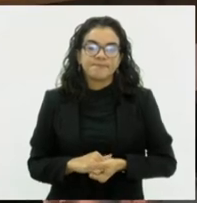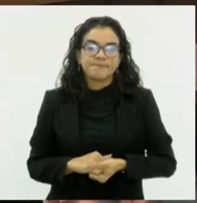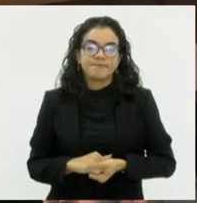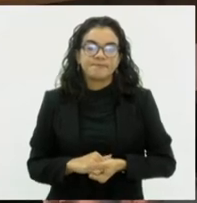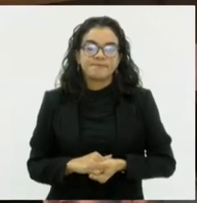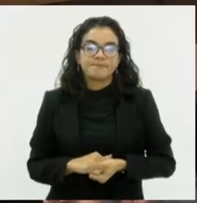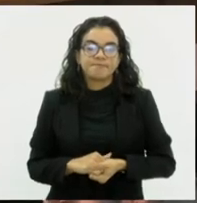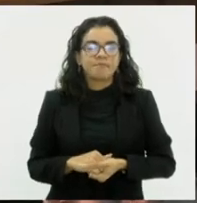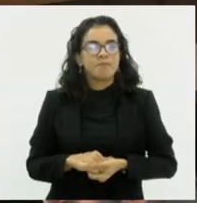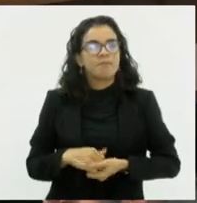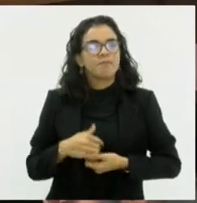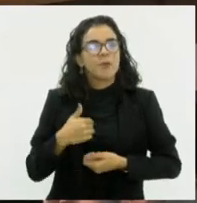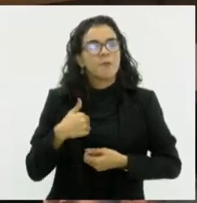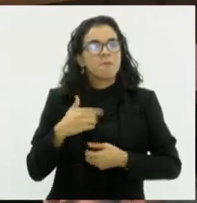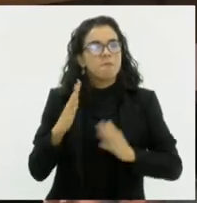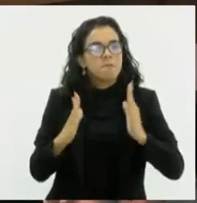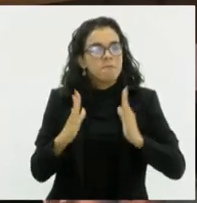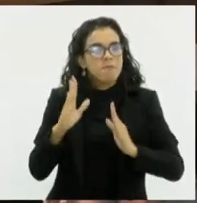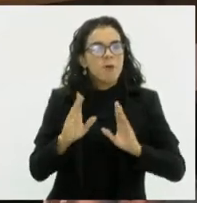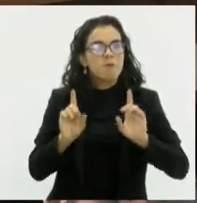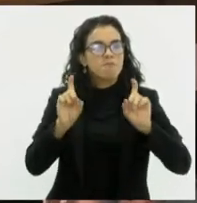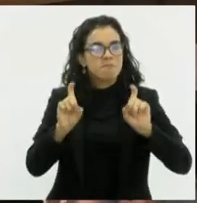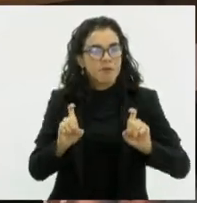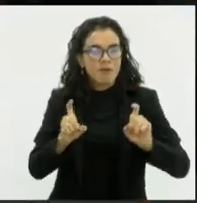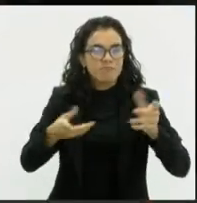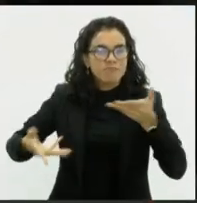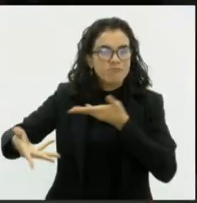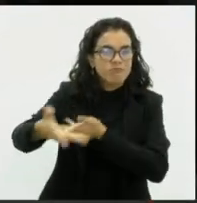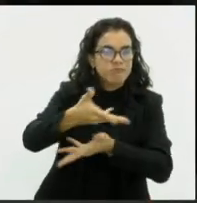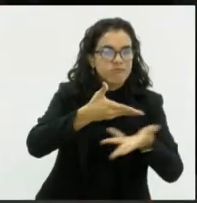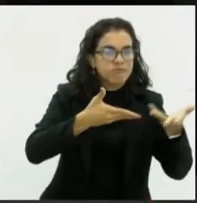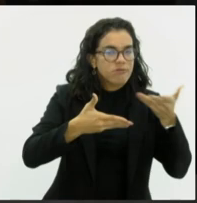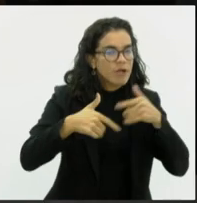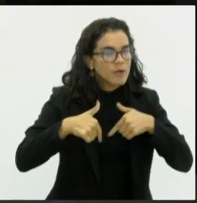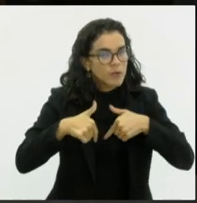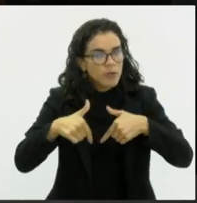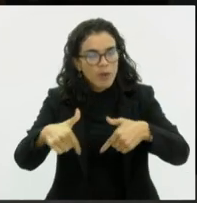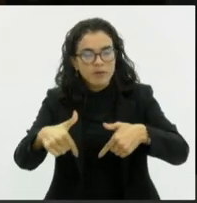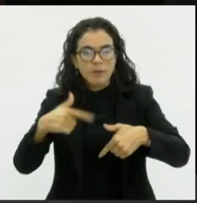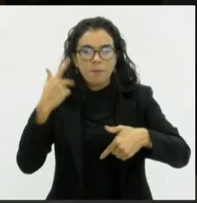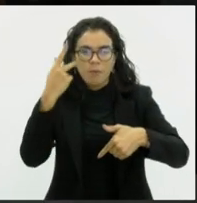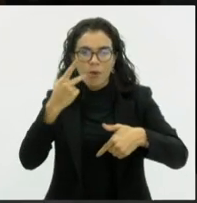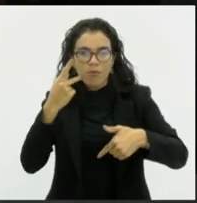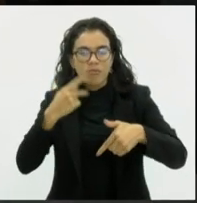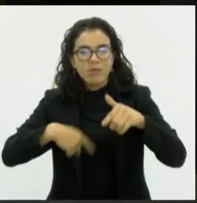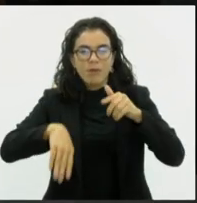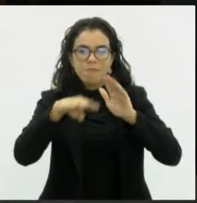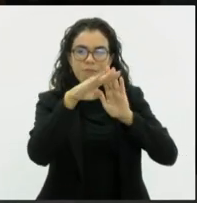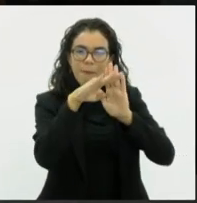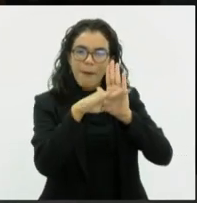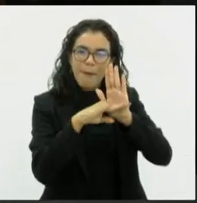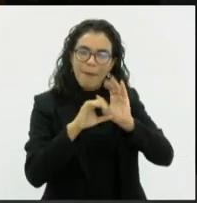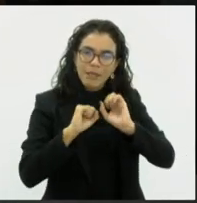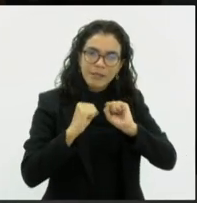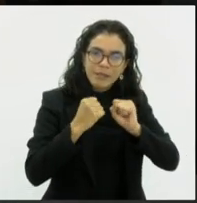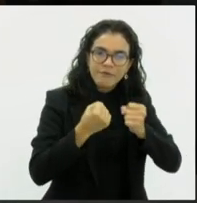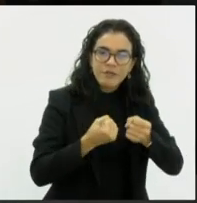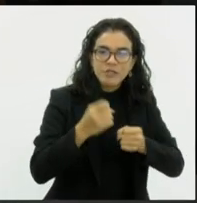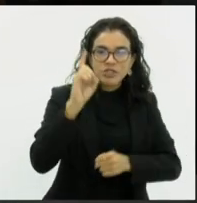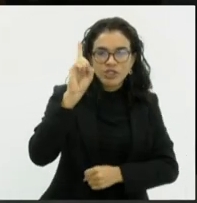Meu mandato é participativo. Minha atuação parlamentar é pautada na defesa dos